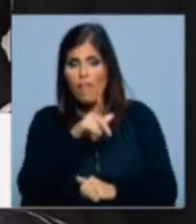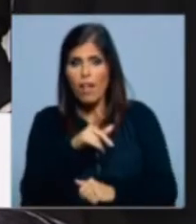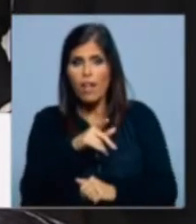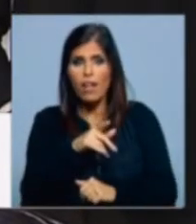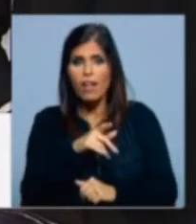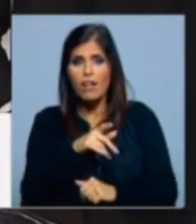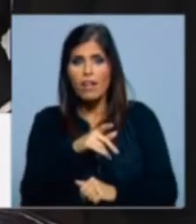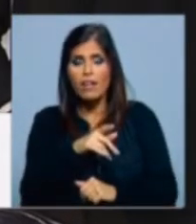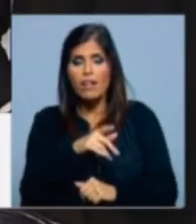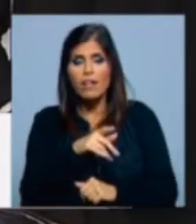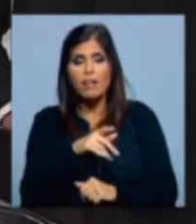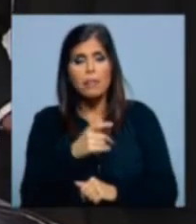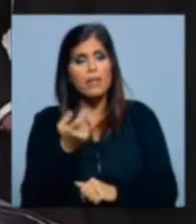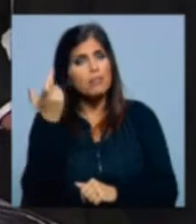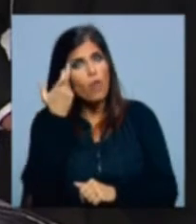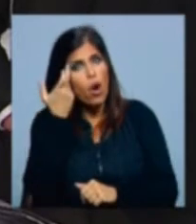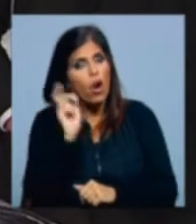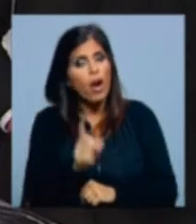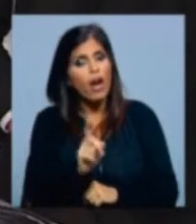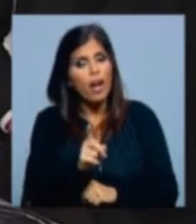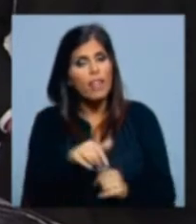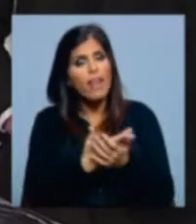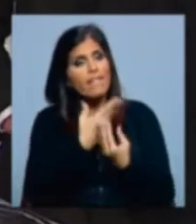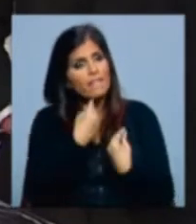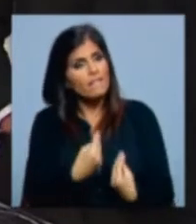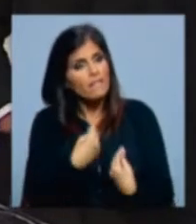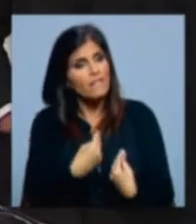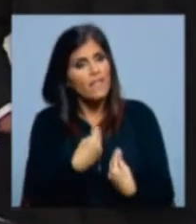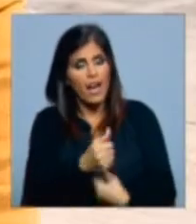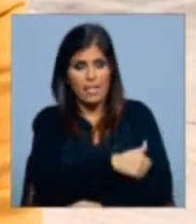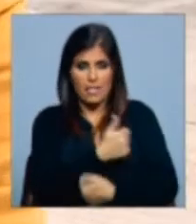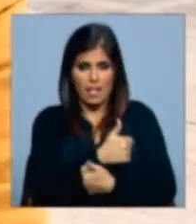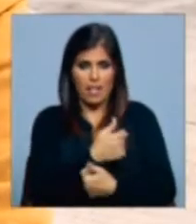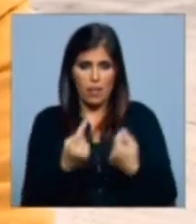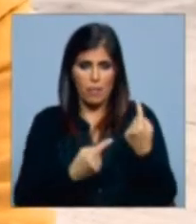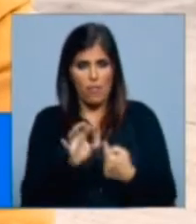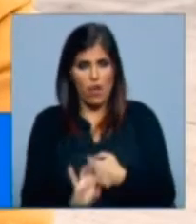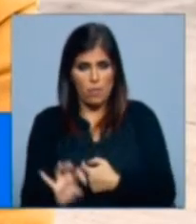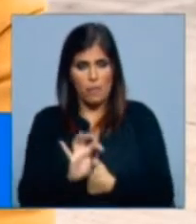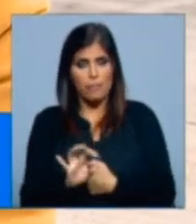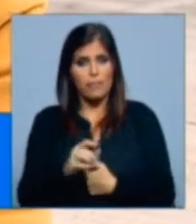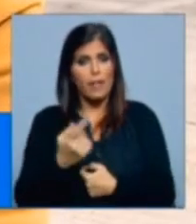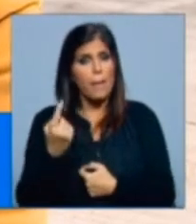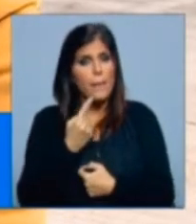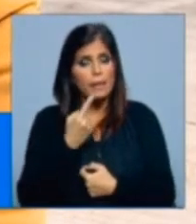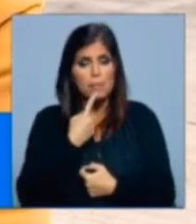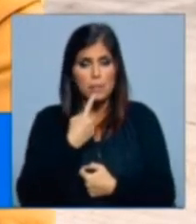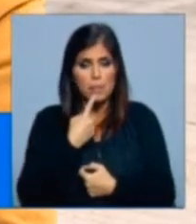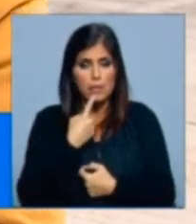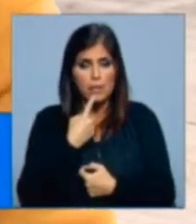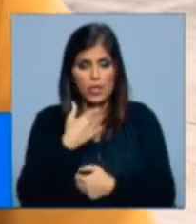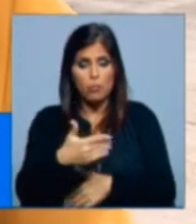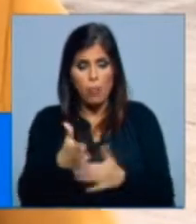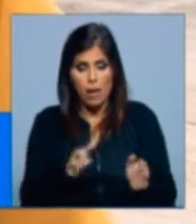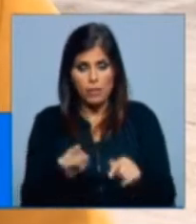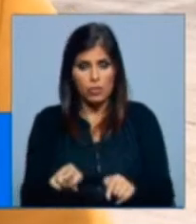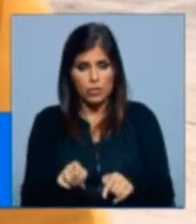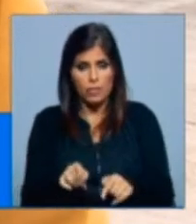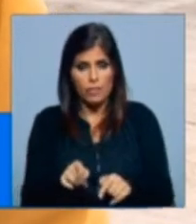de uma maneira simbólica para dar algum gosto à nossa cidade. Vamos ter de, obviamente, percepcionar espaços em que eles não